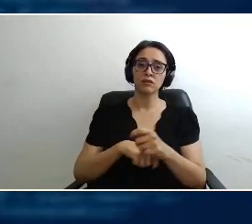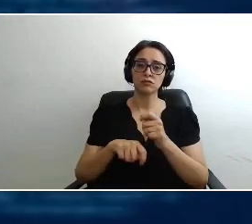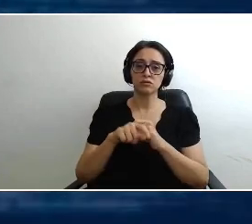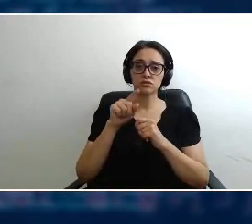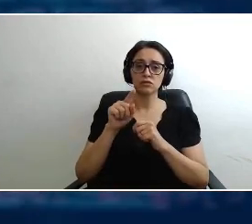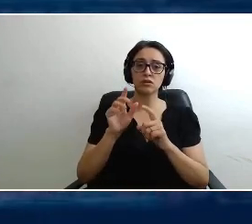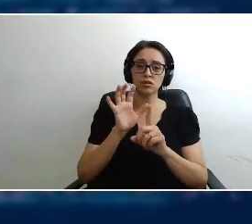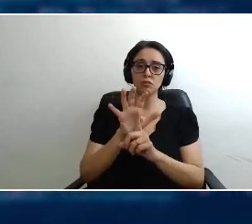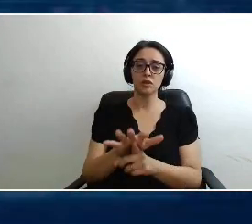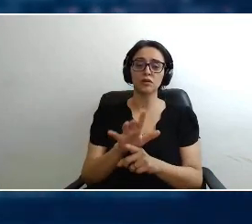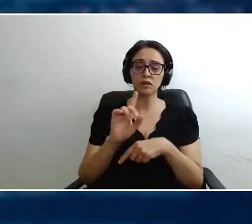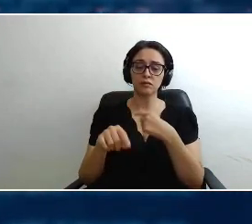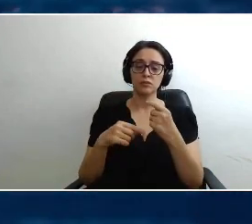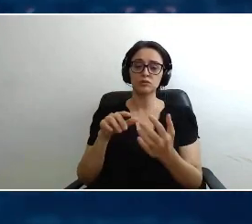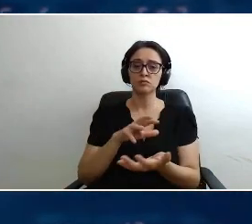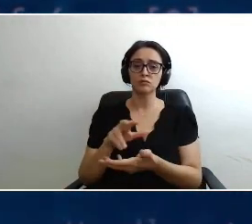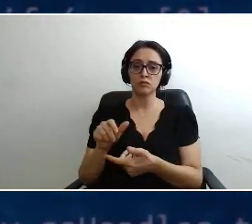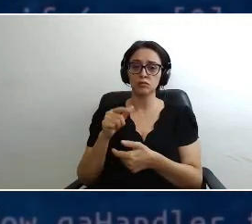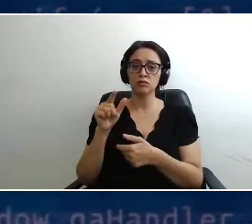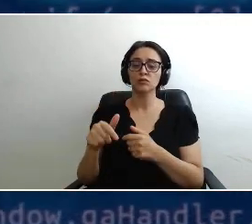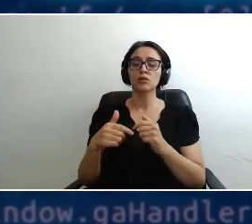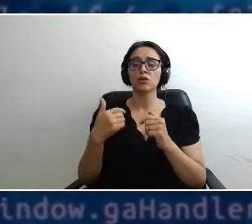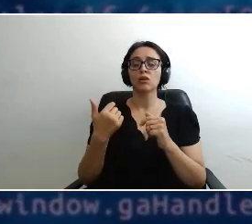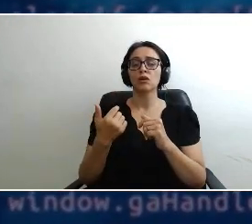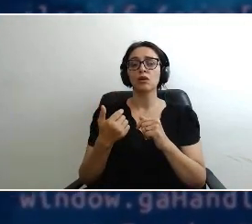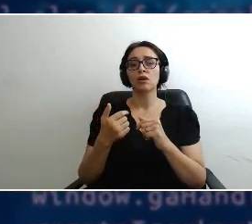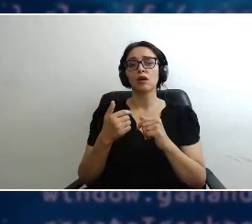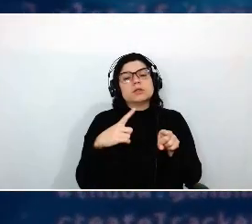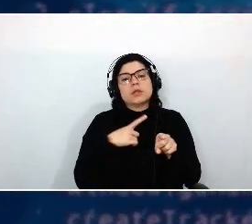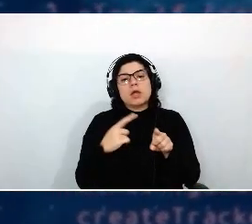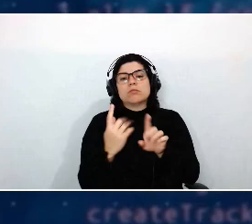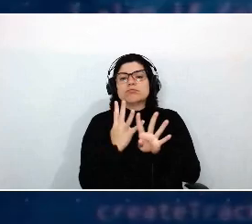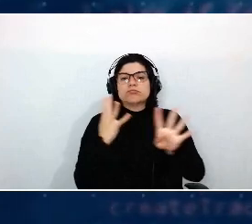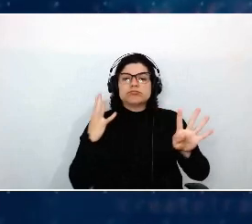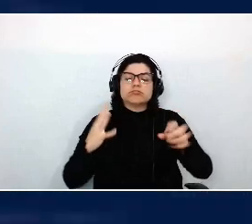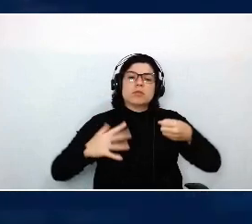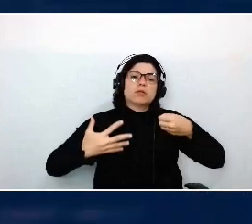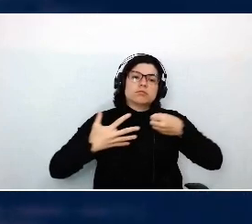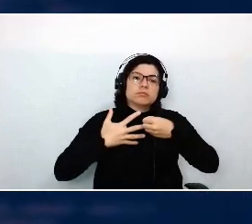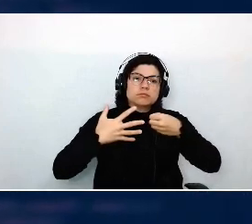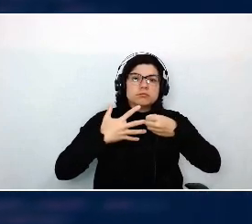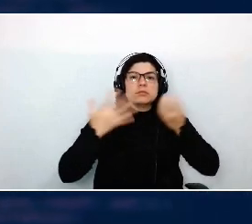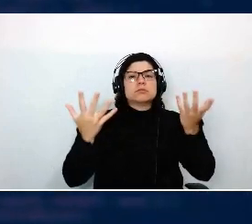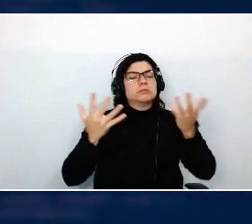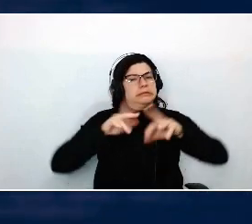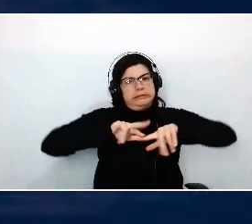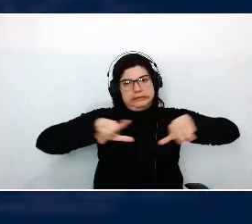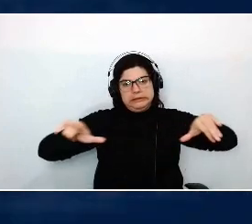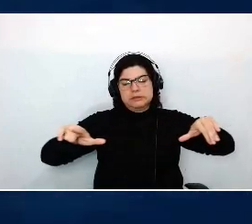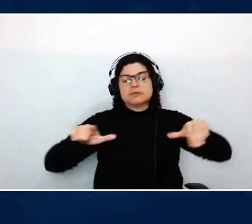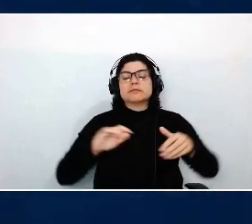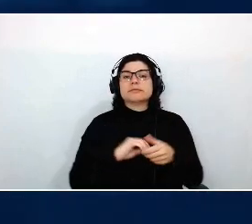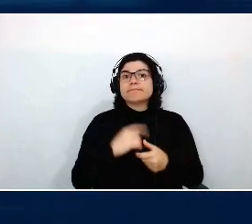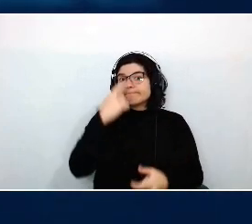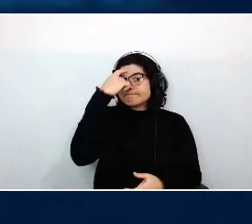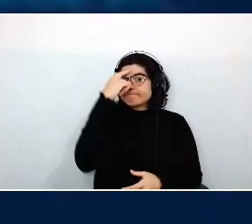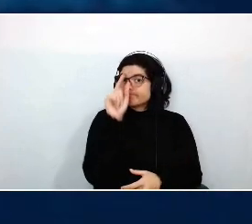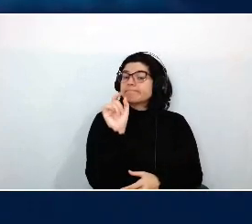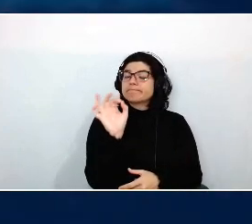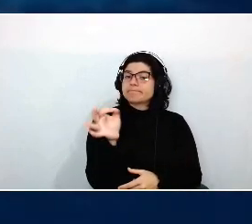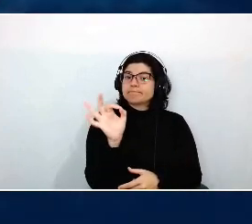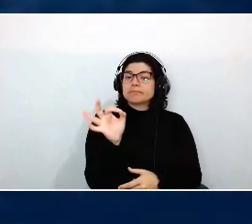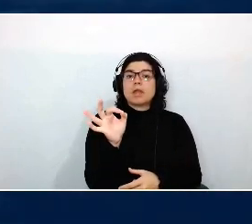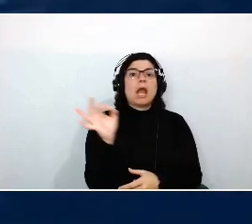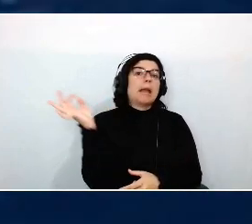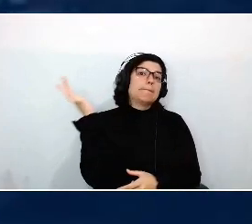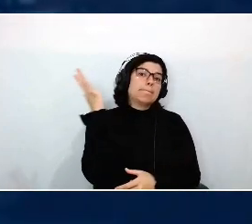domínio, e um mundo impuro, que é onde você fala com banco de dados, com fila, com cache, etc. A ideia é sempre essa. Se amanhã o mineiro chegar e